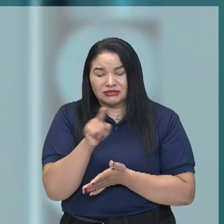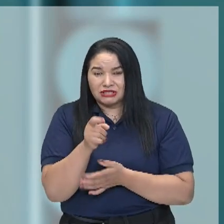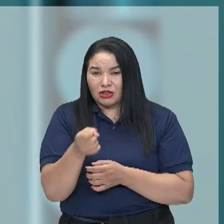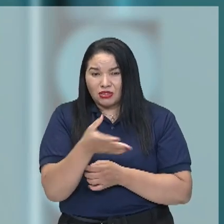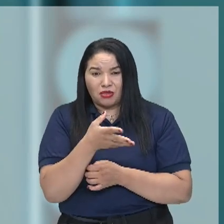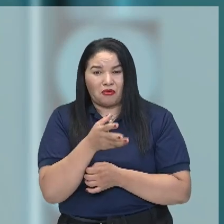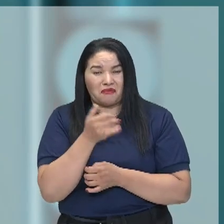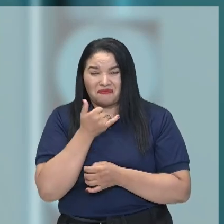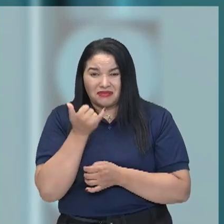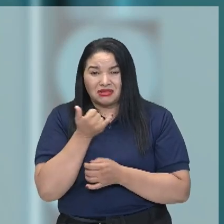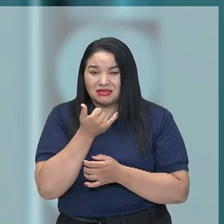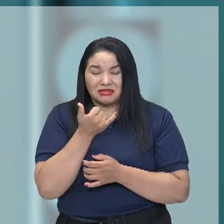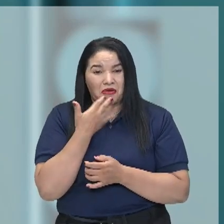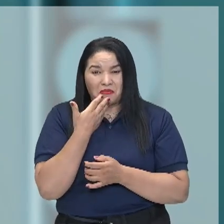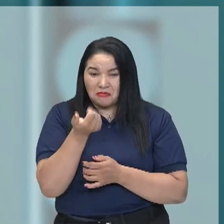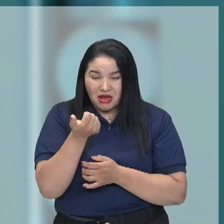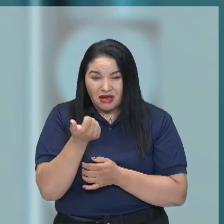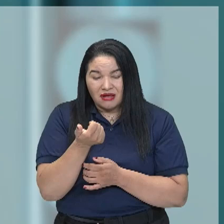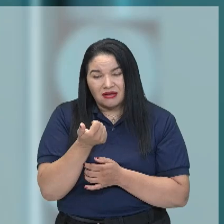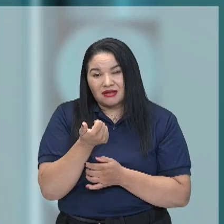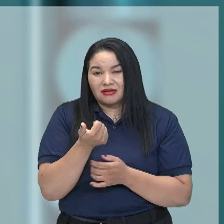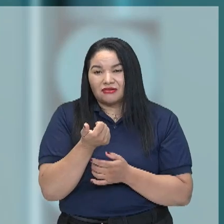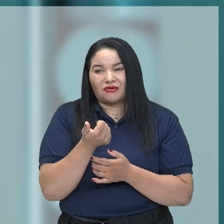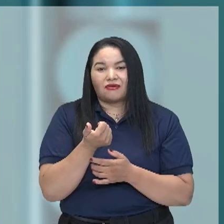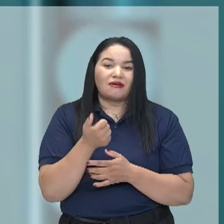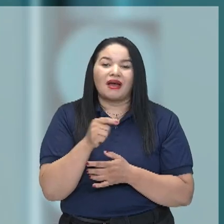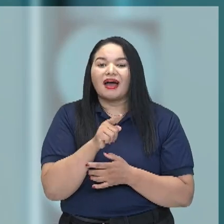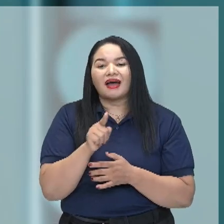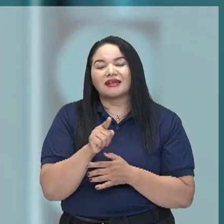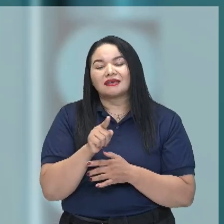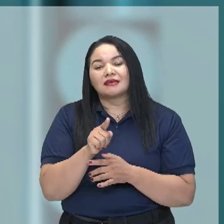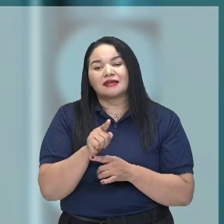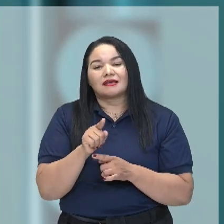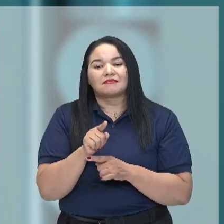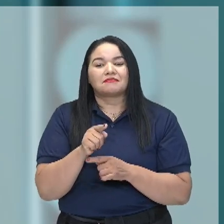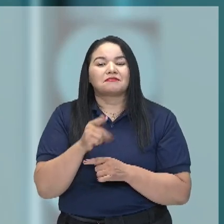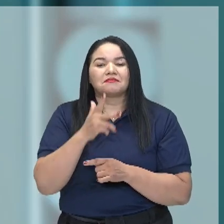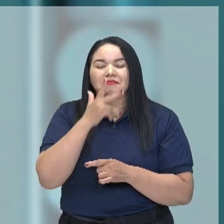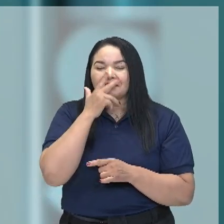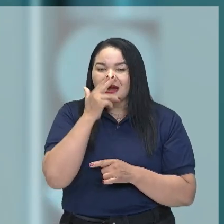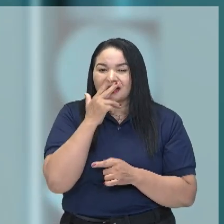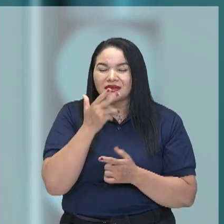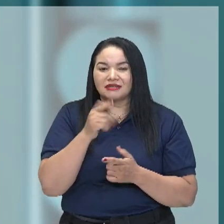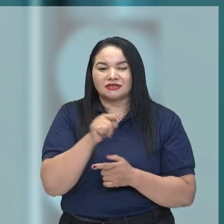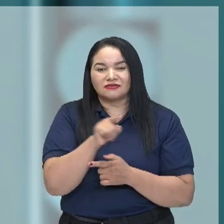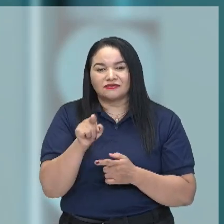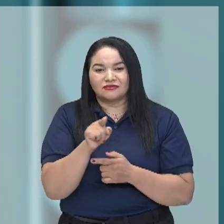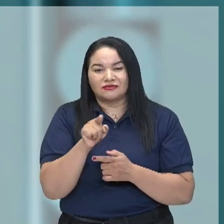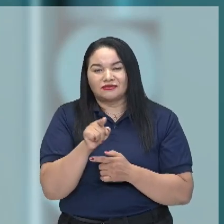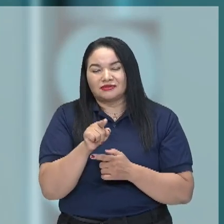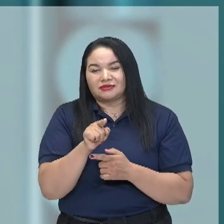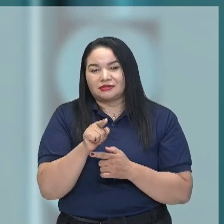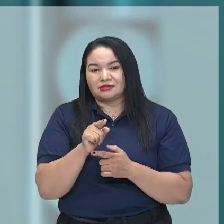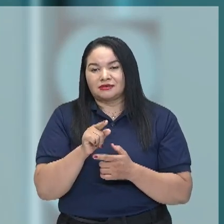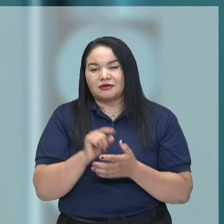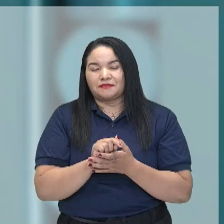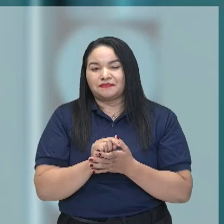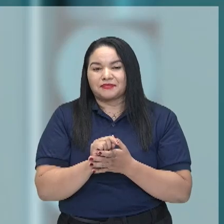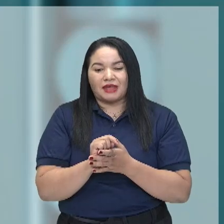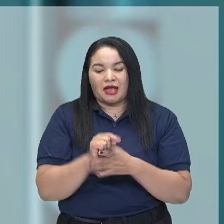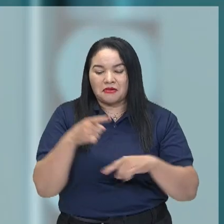momento. Claro, naquela época não tinha celular, mas a gente adapta a nossa realidade. Se você não tem o produto do